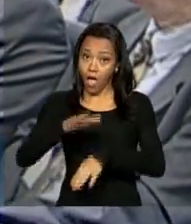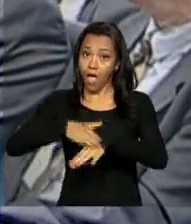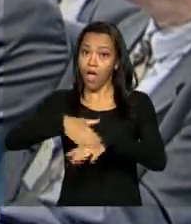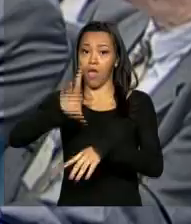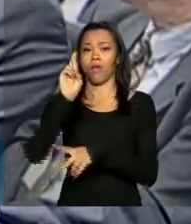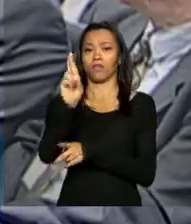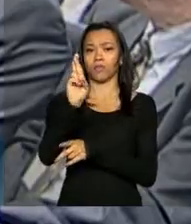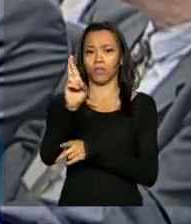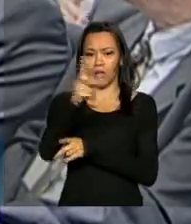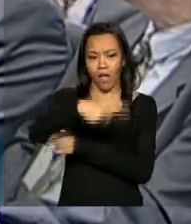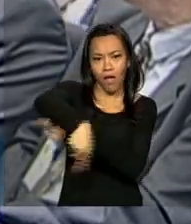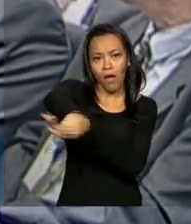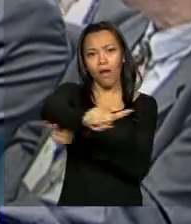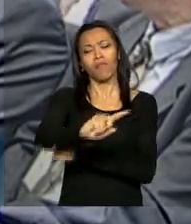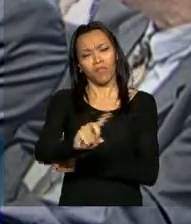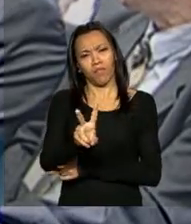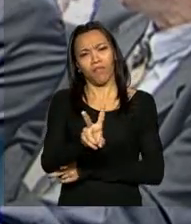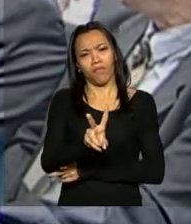os agricultores,